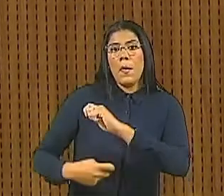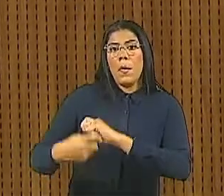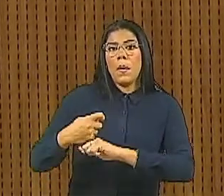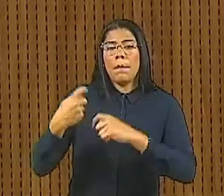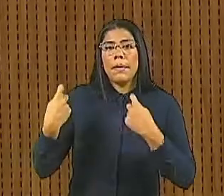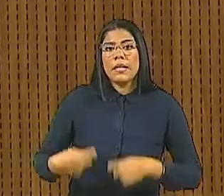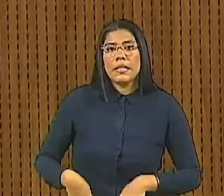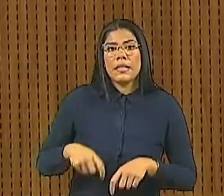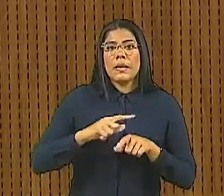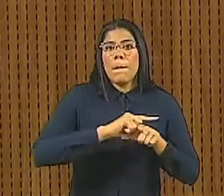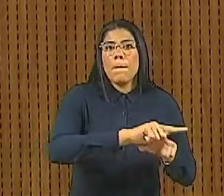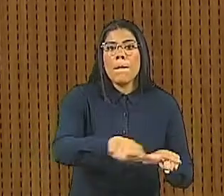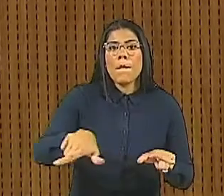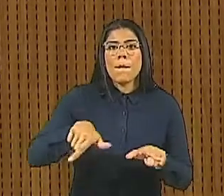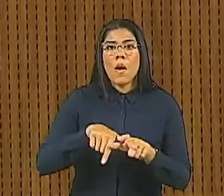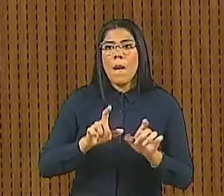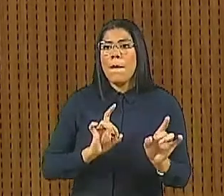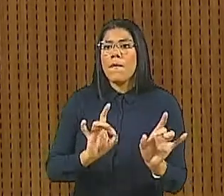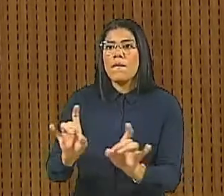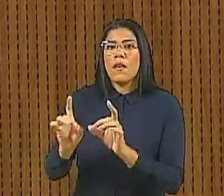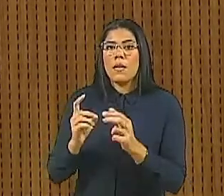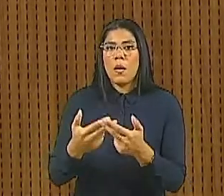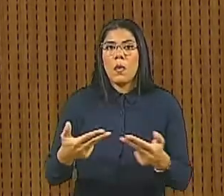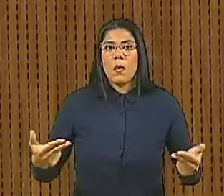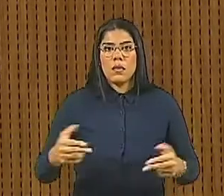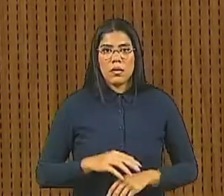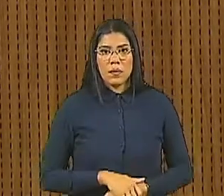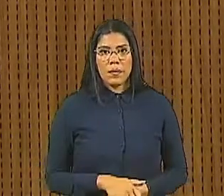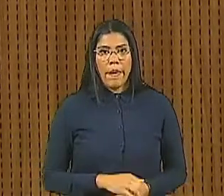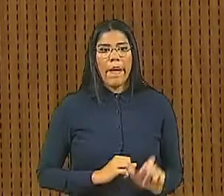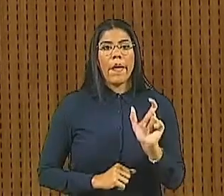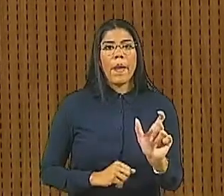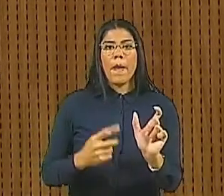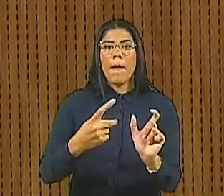econômico chamado de progresso ou desenvolvimento.